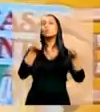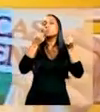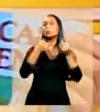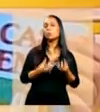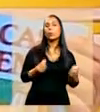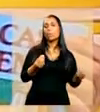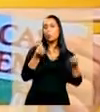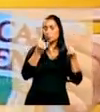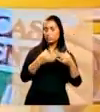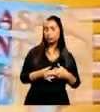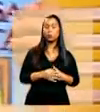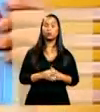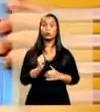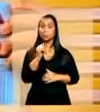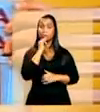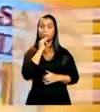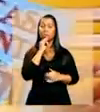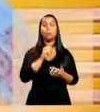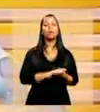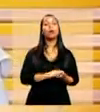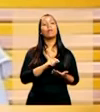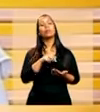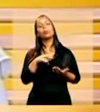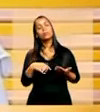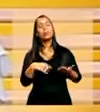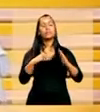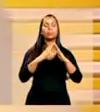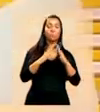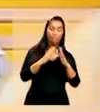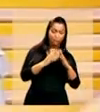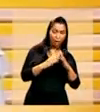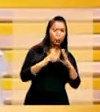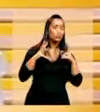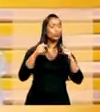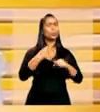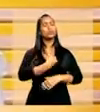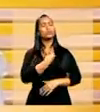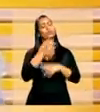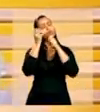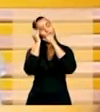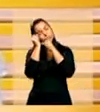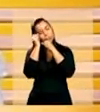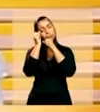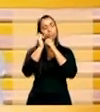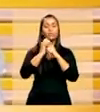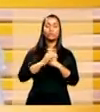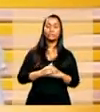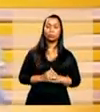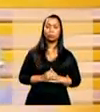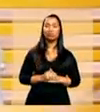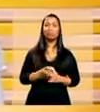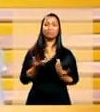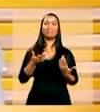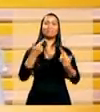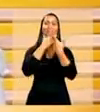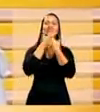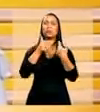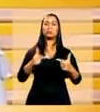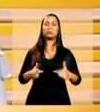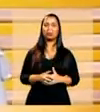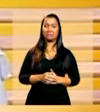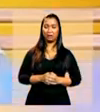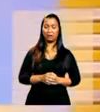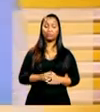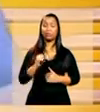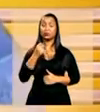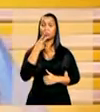que eu conto essa história? Se eu chegar e contar, era uma vez uma casa onde todos viviam dormindo, não vai ter